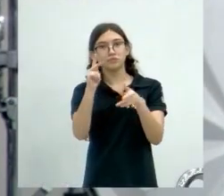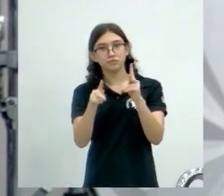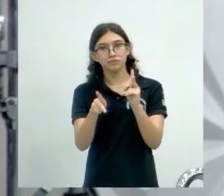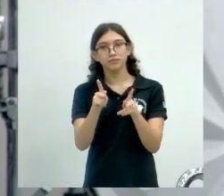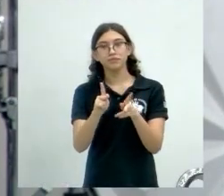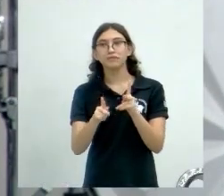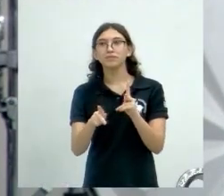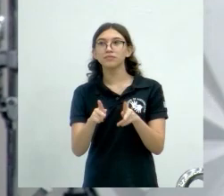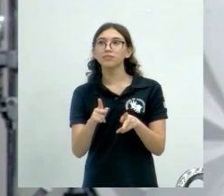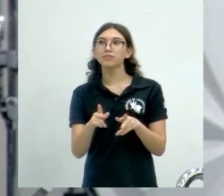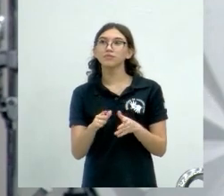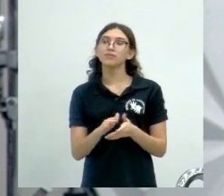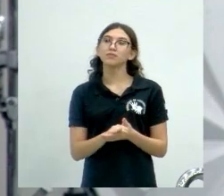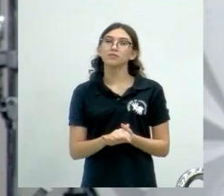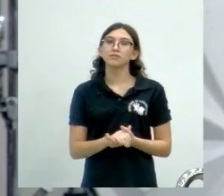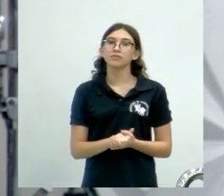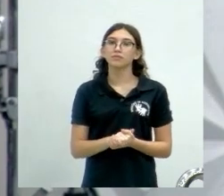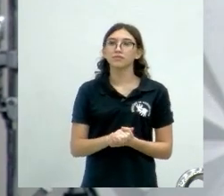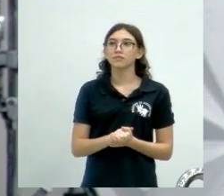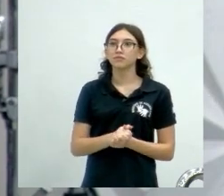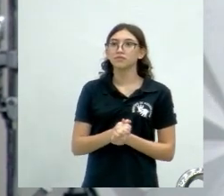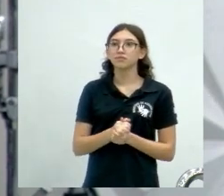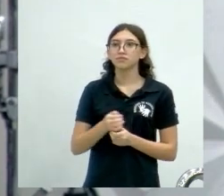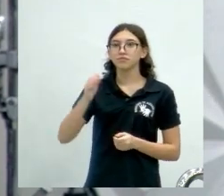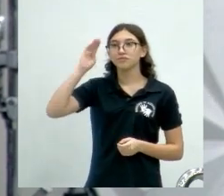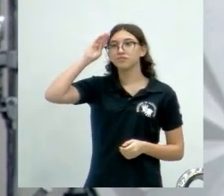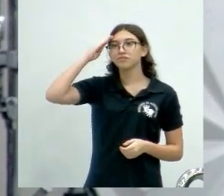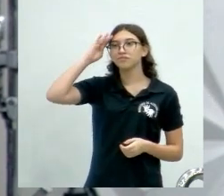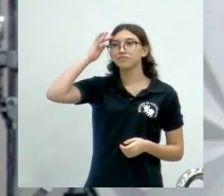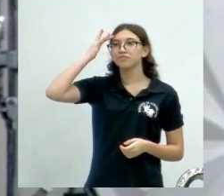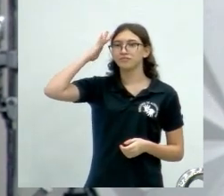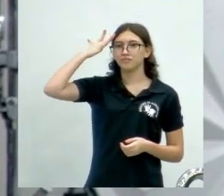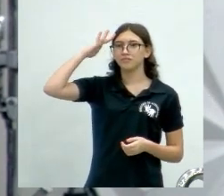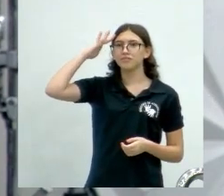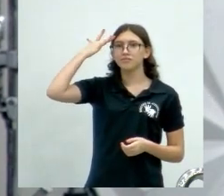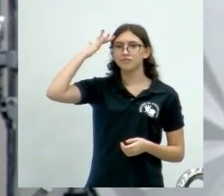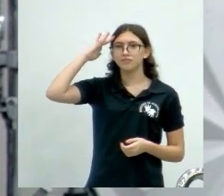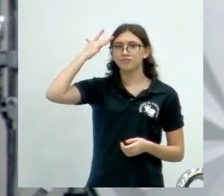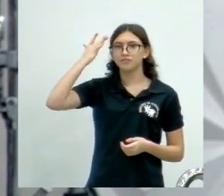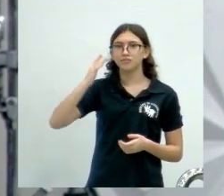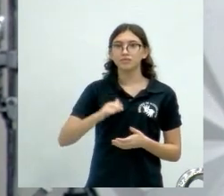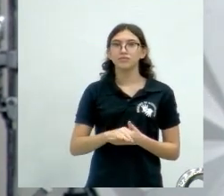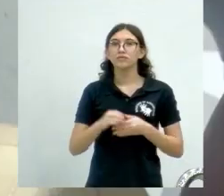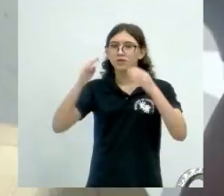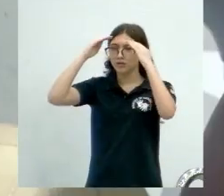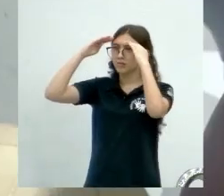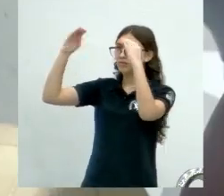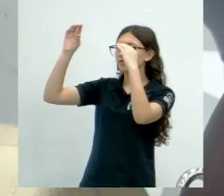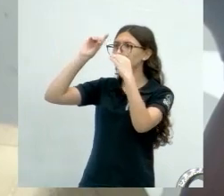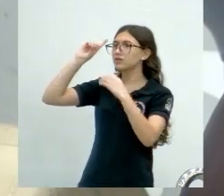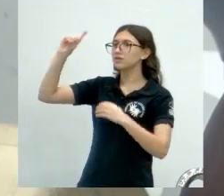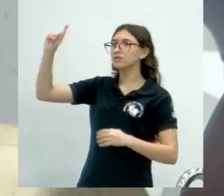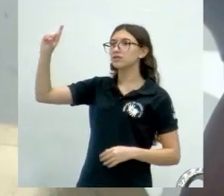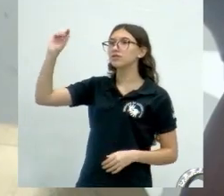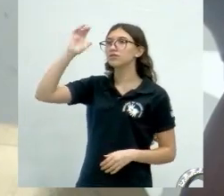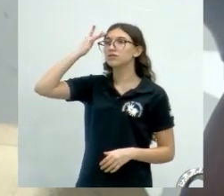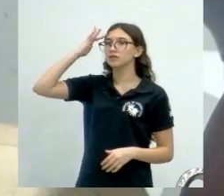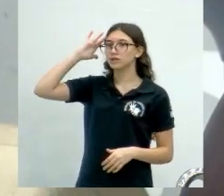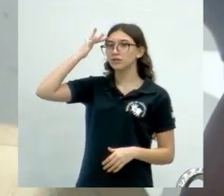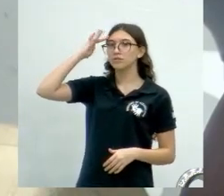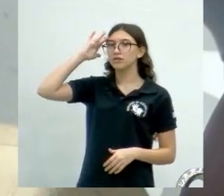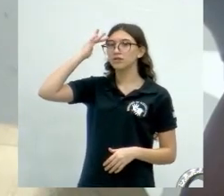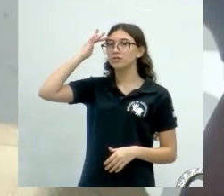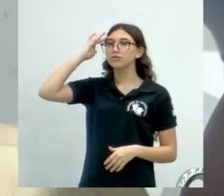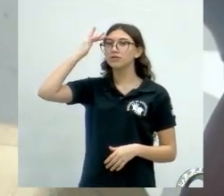da sabedoria. Temer ao Senhor também nos traz bom senso, sabedoria prática. Aqui também vem a ideia da